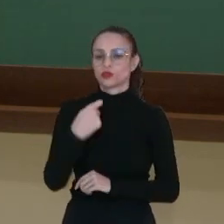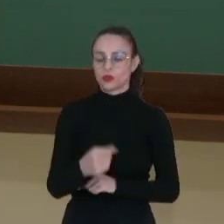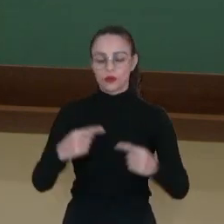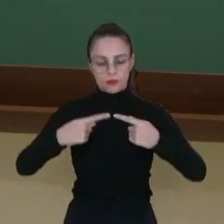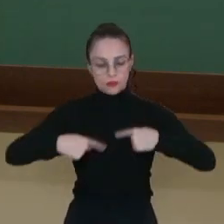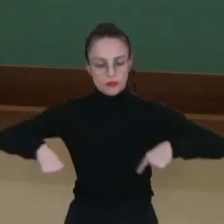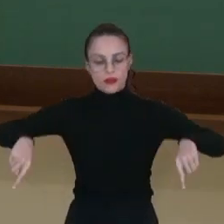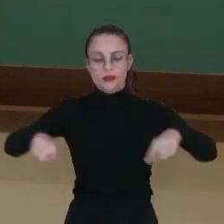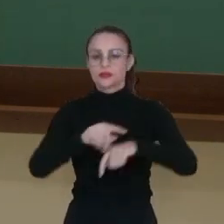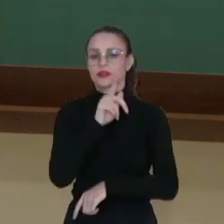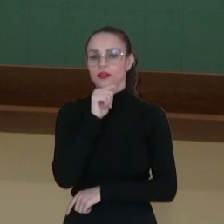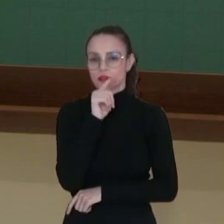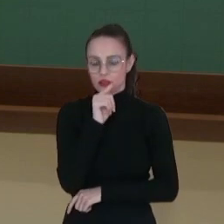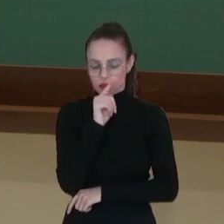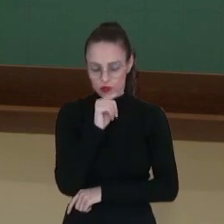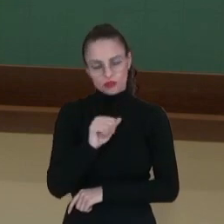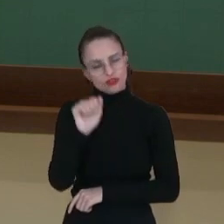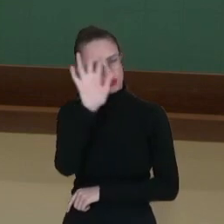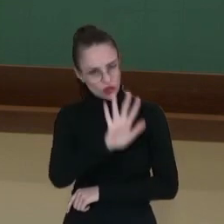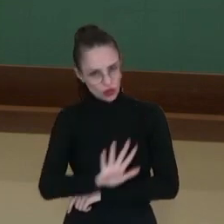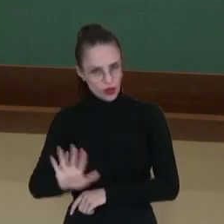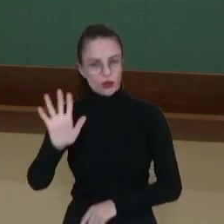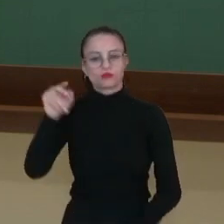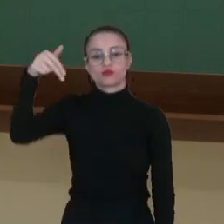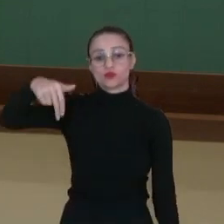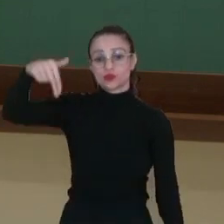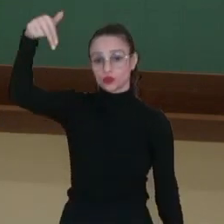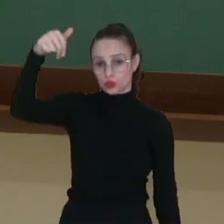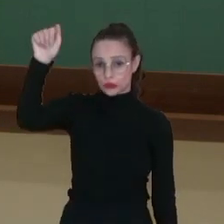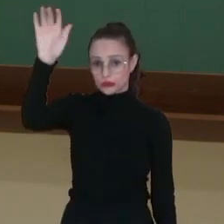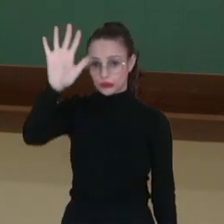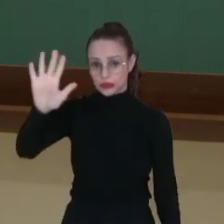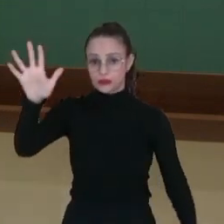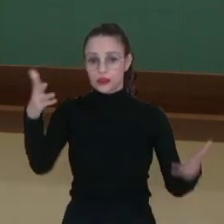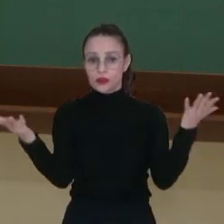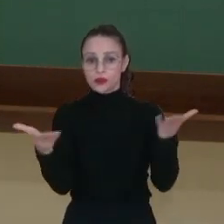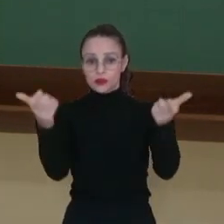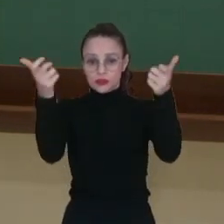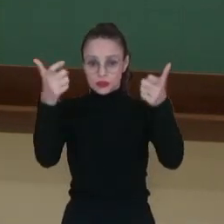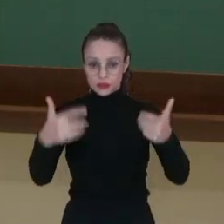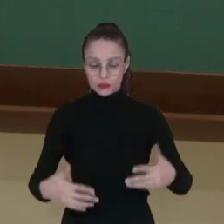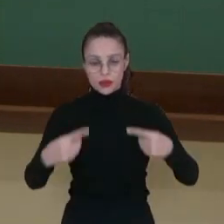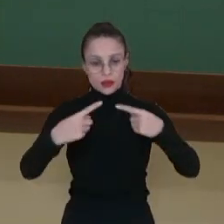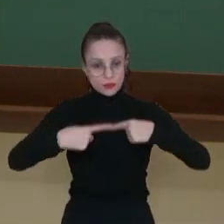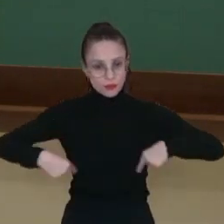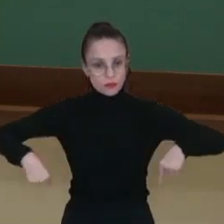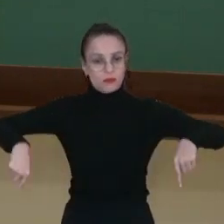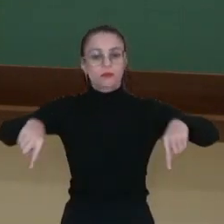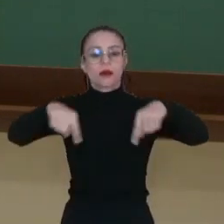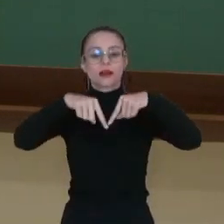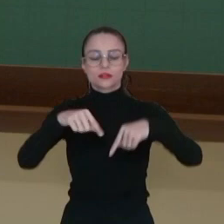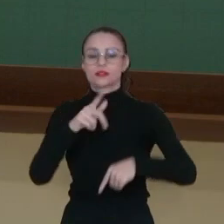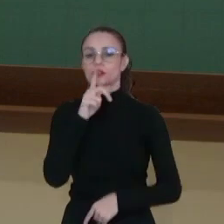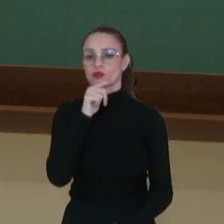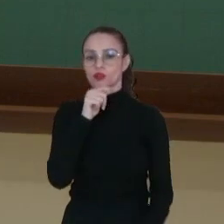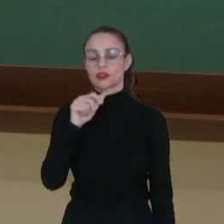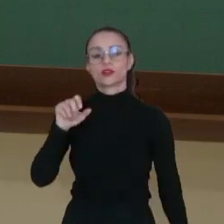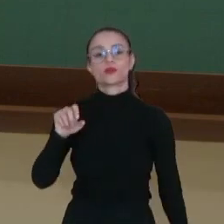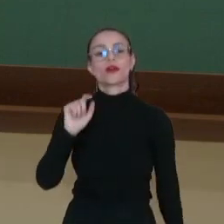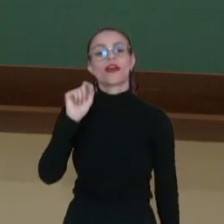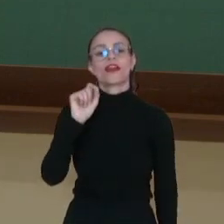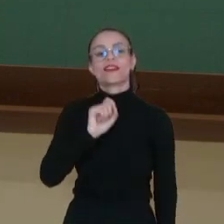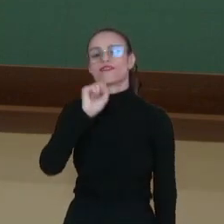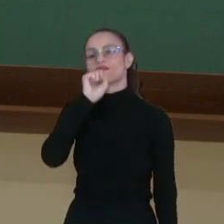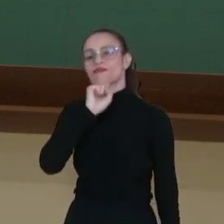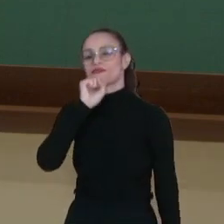bacias hidrográficas, sobre a hidrografia em geral do Nordeste, vamos falar da bacia hidrográfica do Rio São Francisco, chamado Velho Chico.